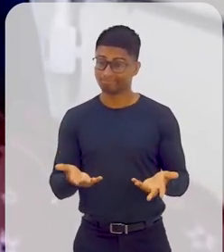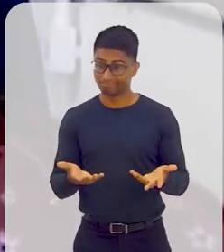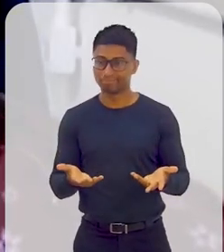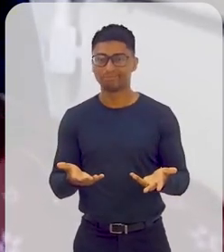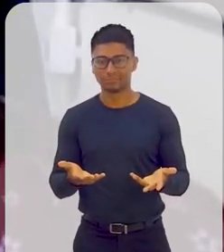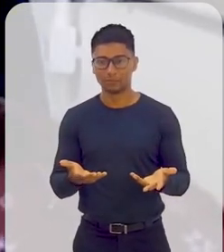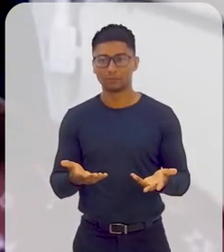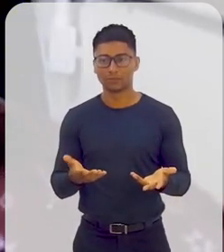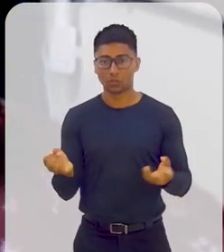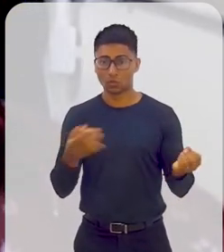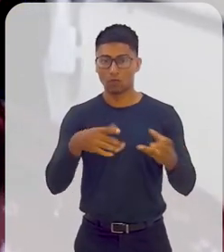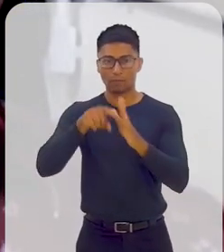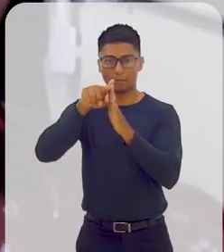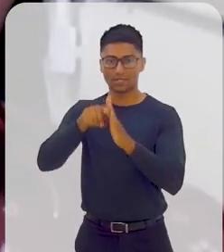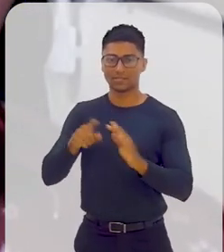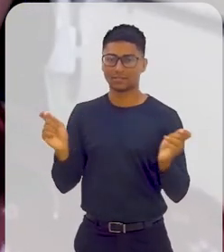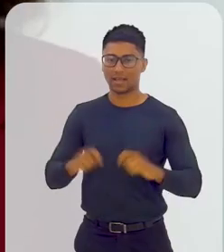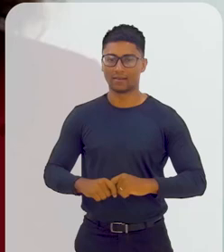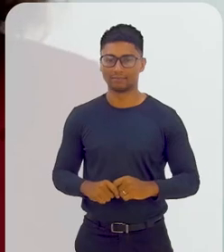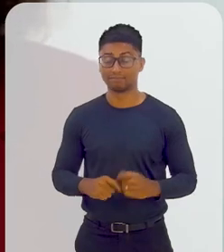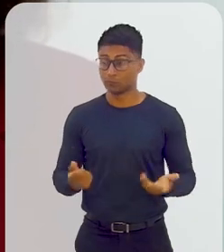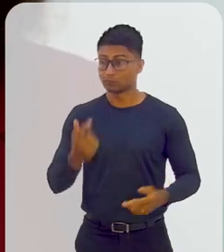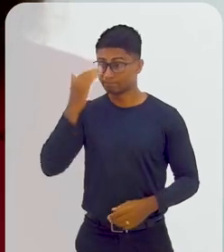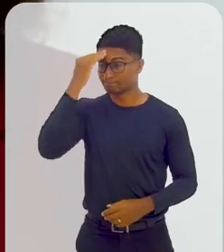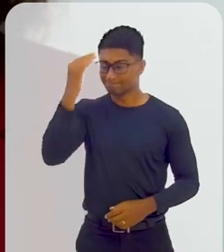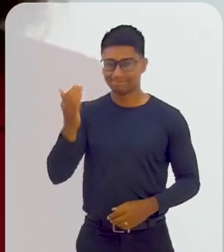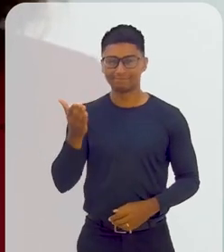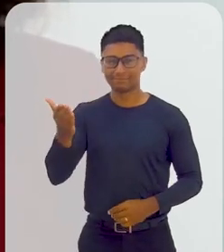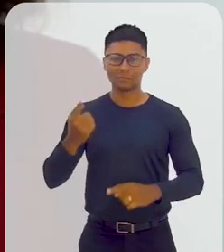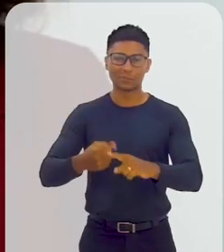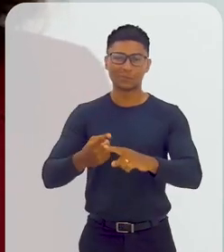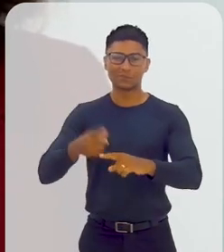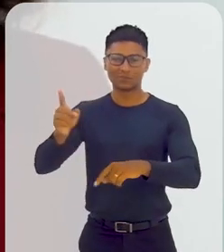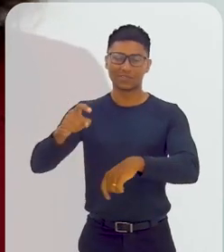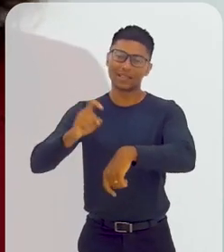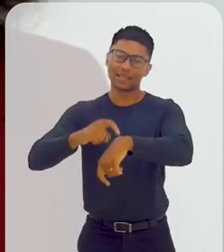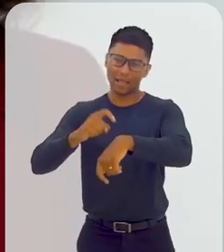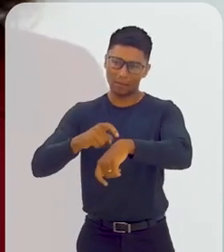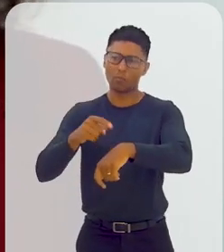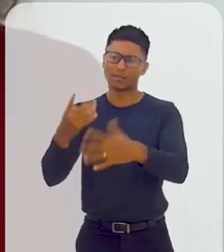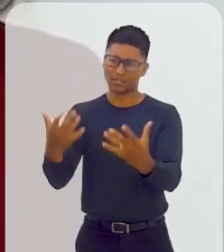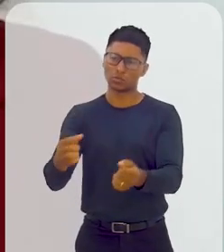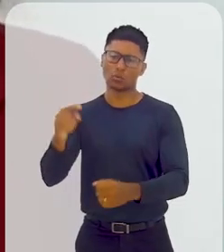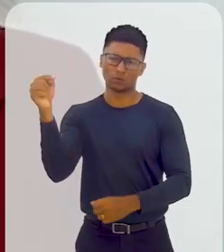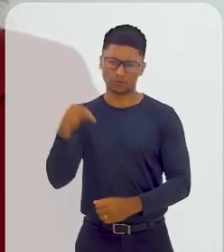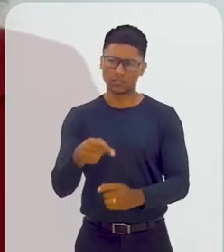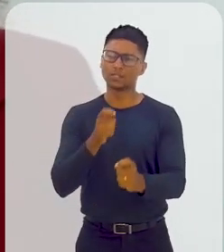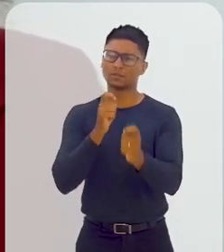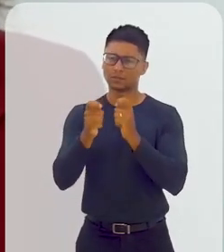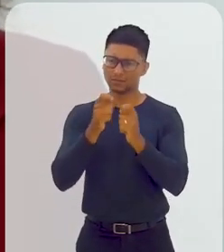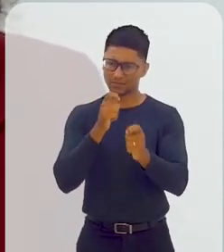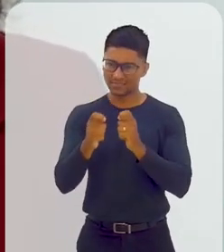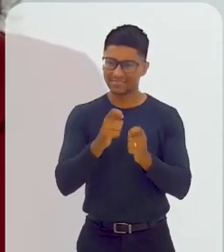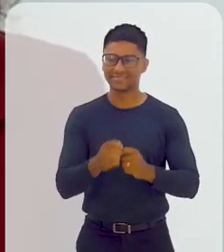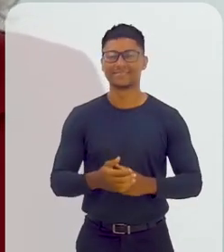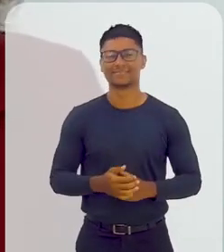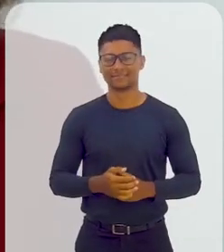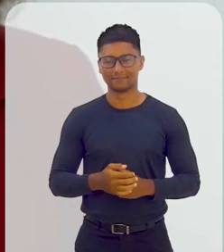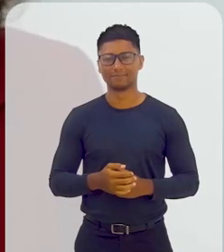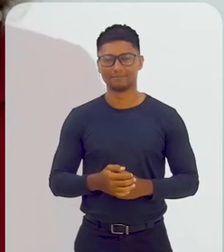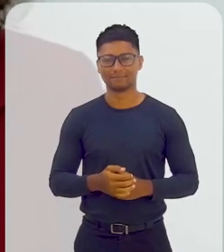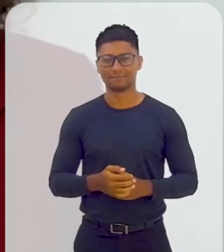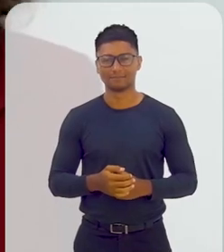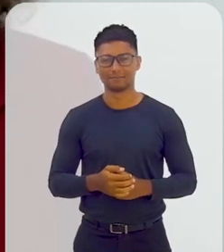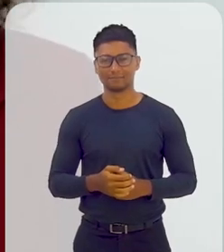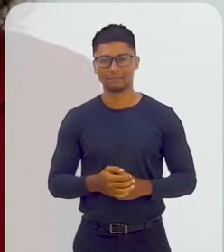nós, gerando novas pesquisas. Cristiane, muito obrigada por ter aberto um espaço na sua agenda para construir a nossa agenda de futuro